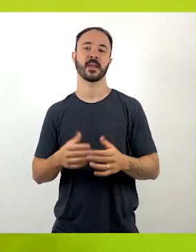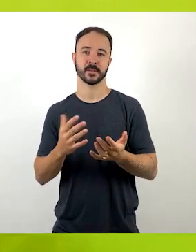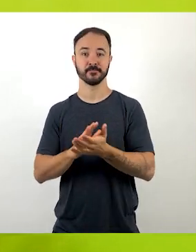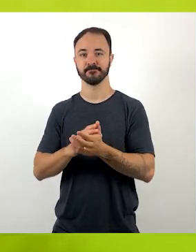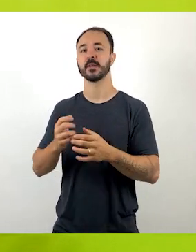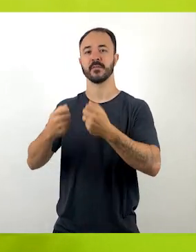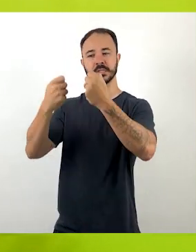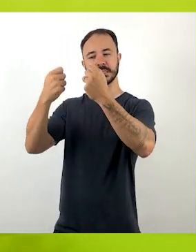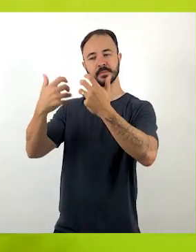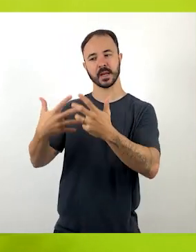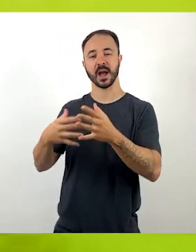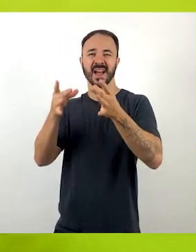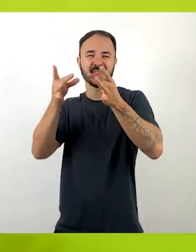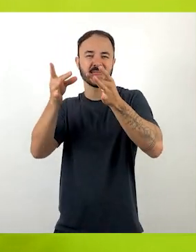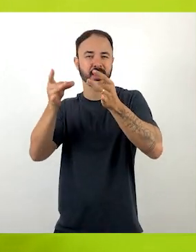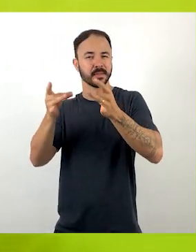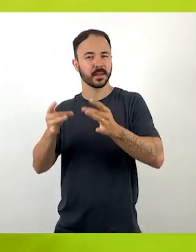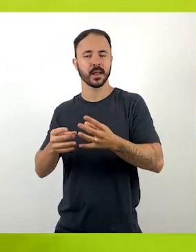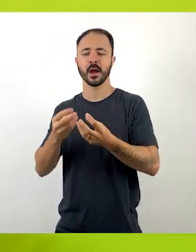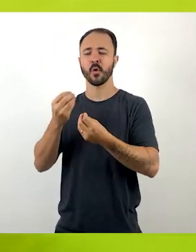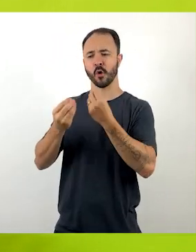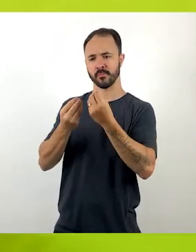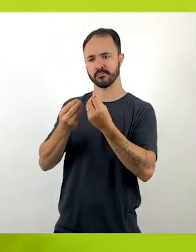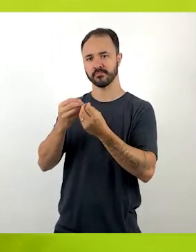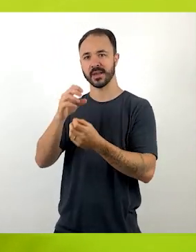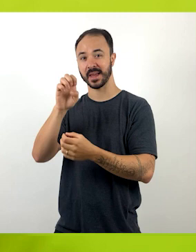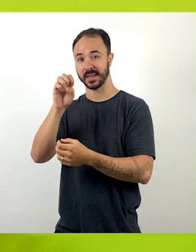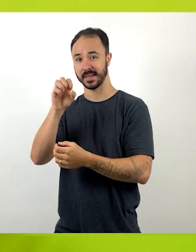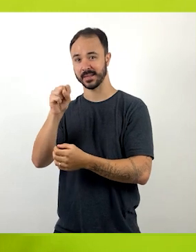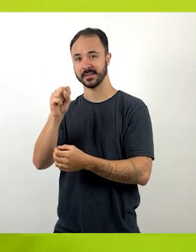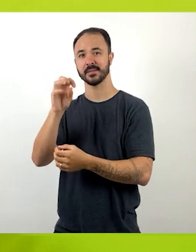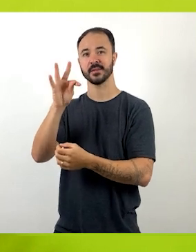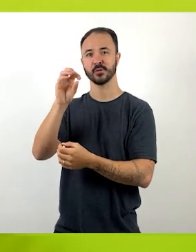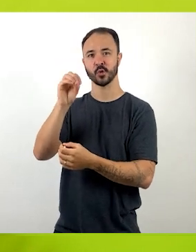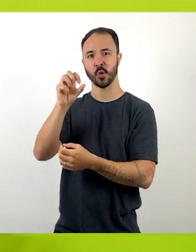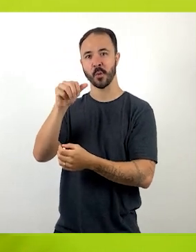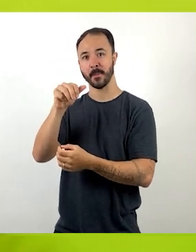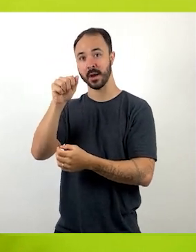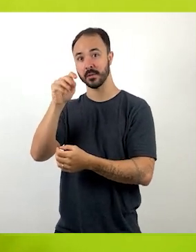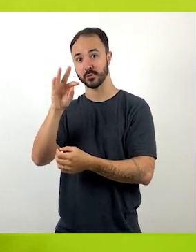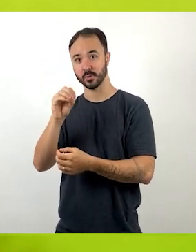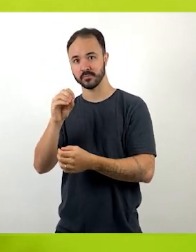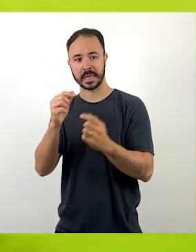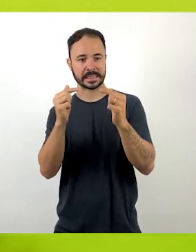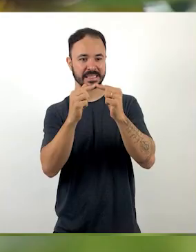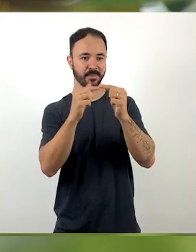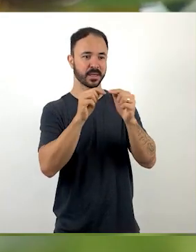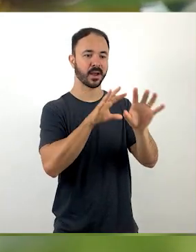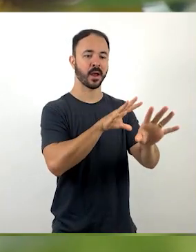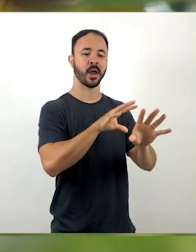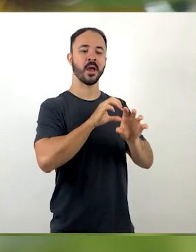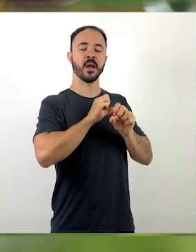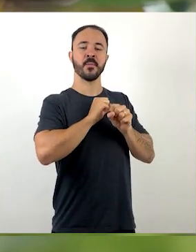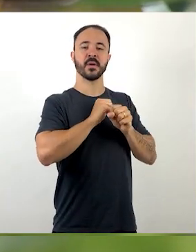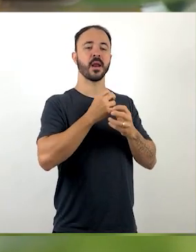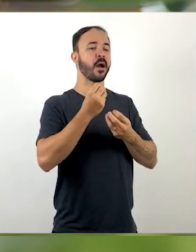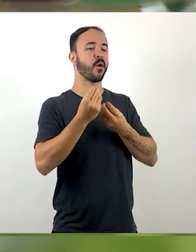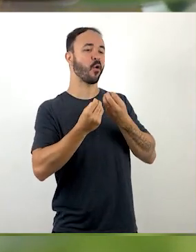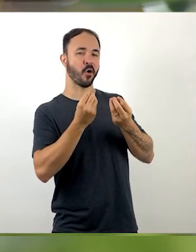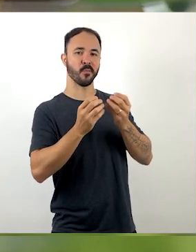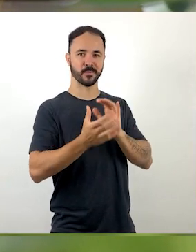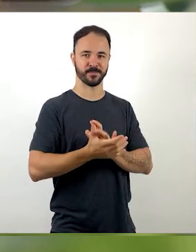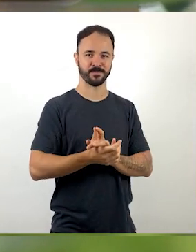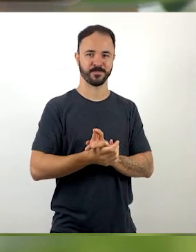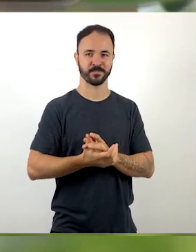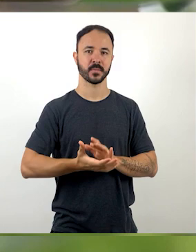Agora nós explicaremos mais detalhadamente como os estômatos intervêm na respiração das plantas. No processo de respiração